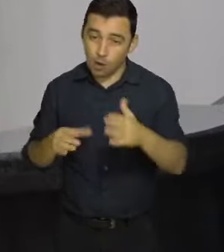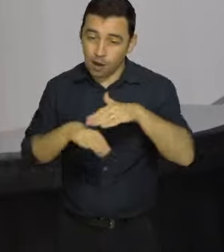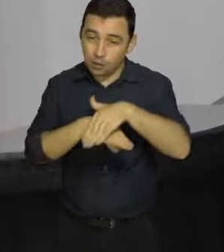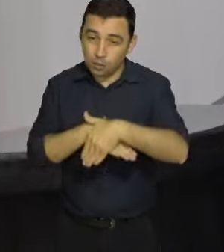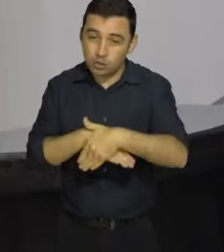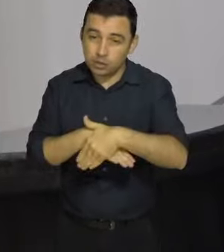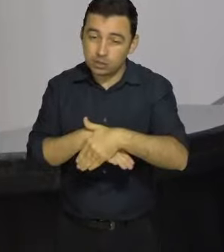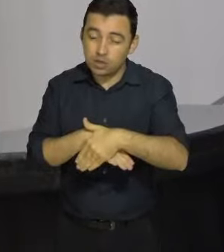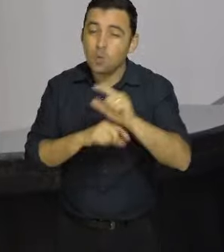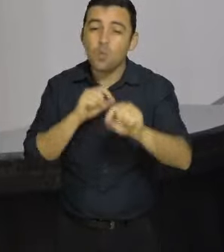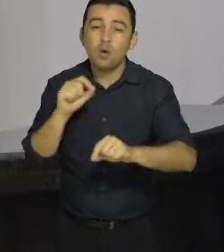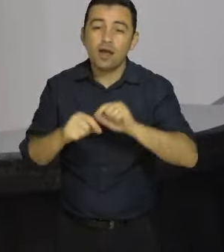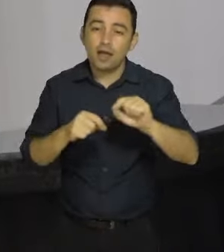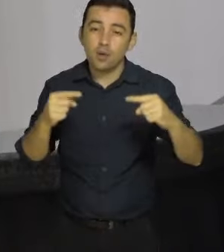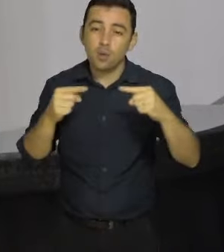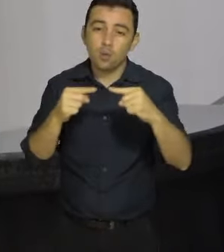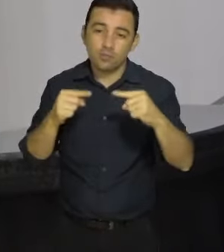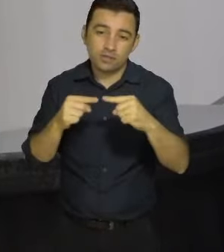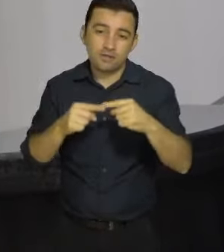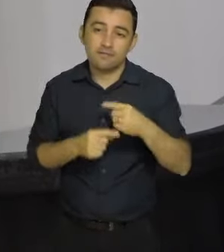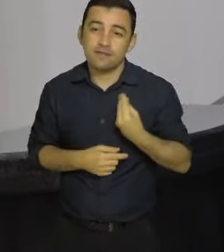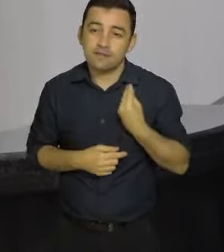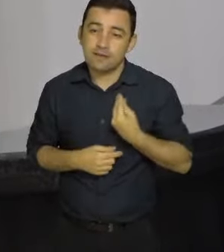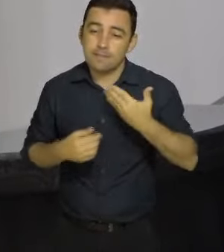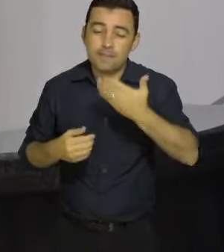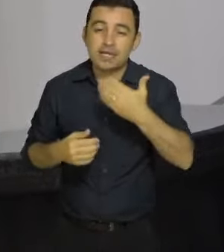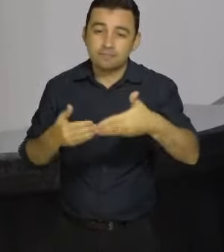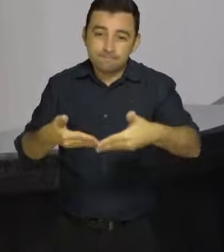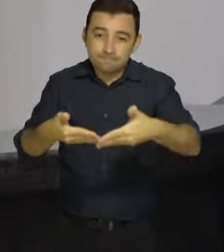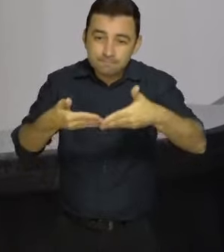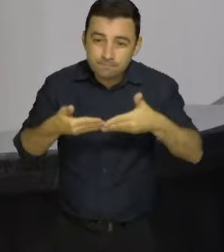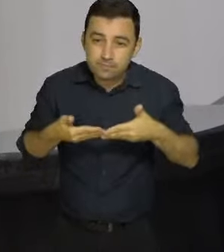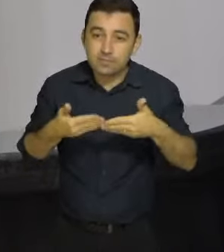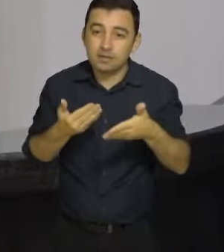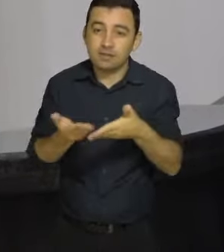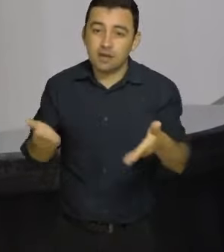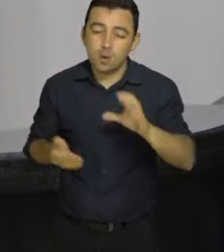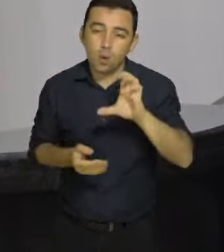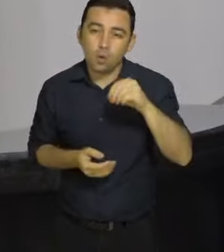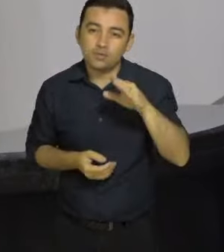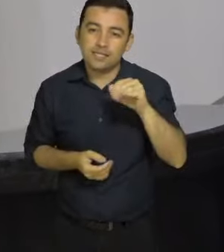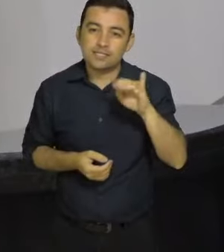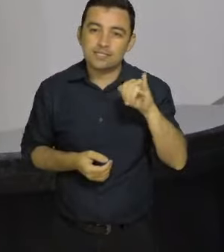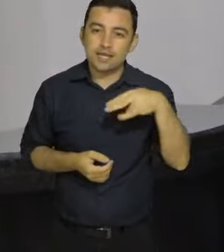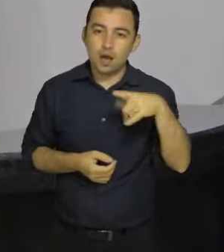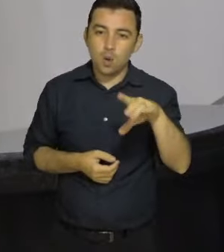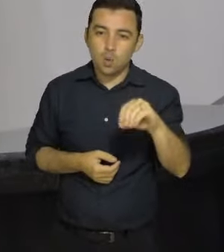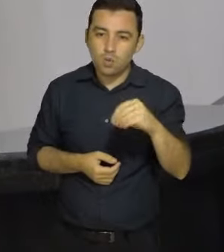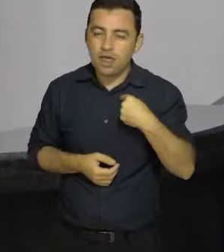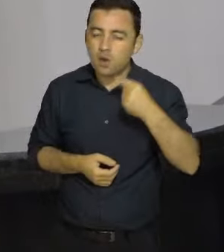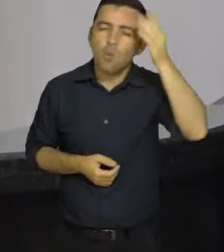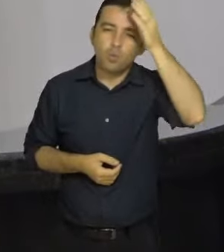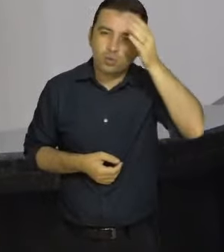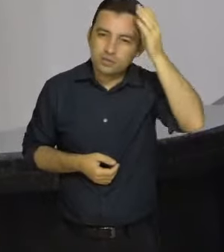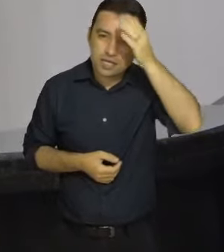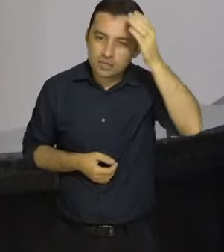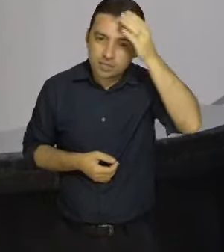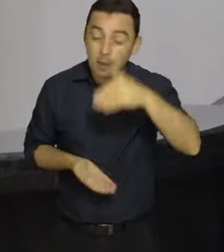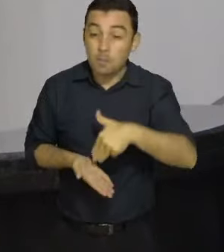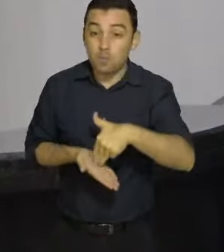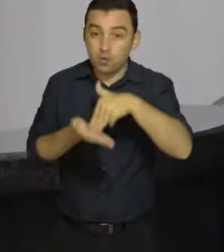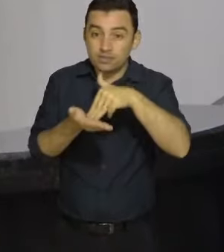traduz como escrevivência, pedindo licença para a grande Conceição Evaristo e estando muito consciente de que essa noção